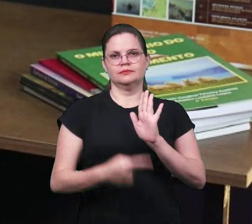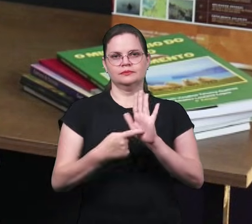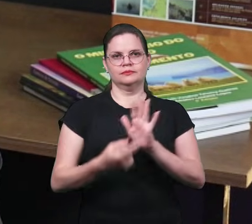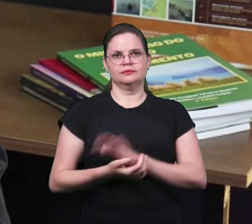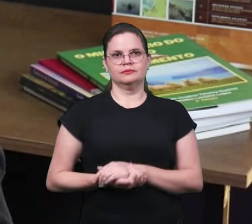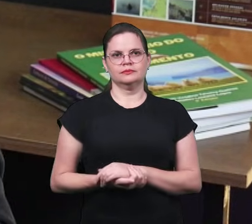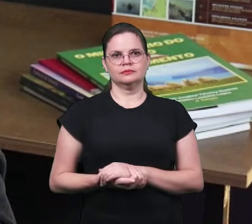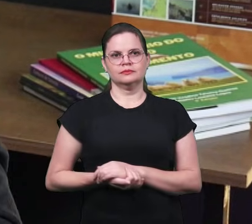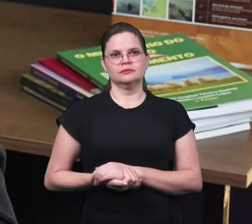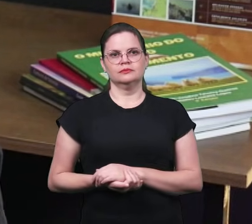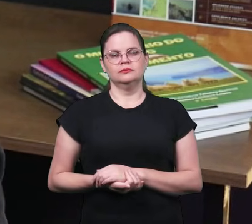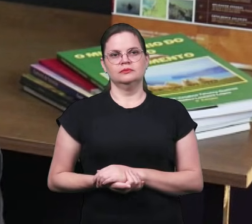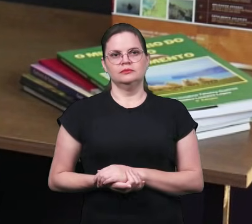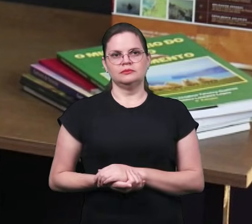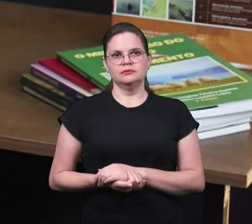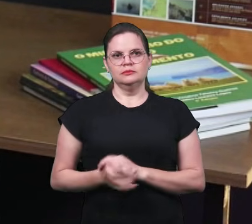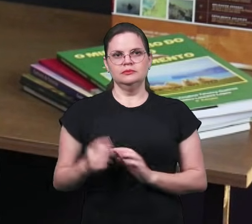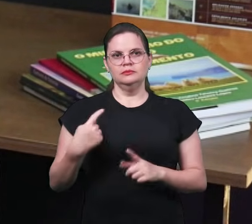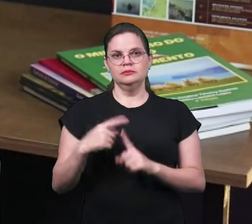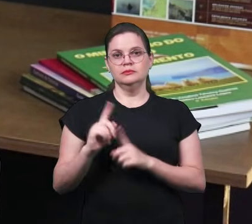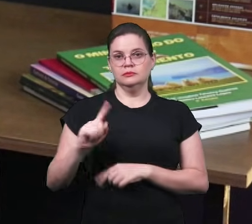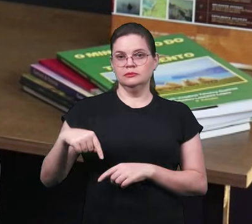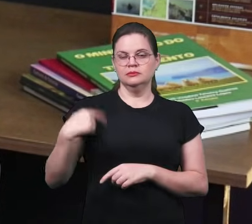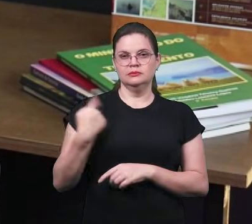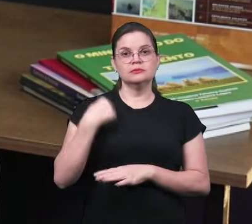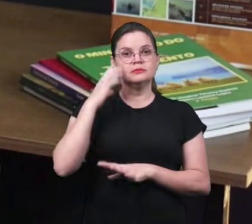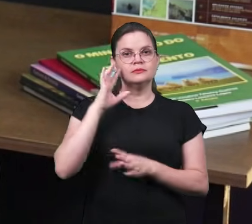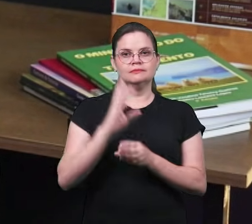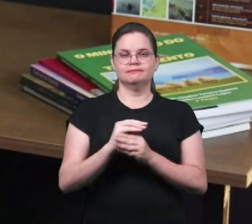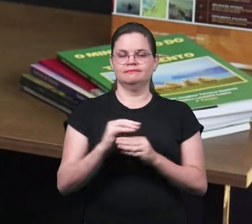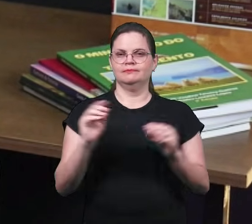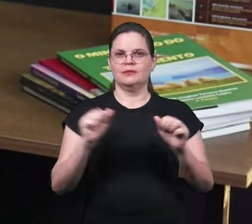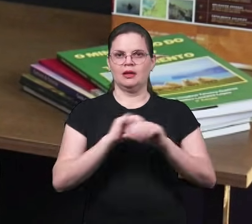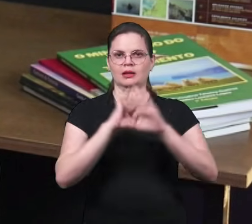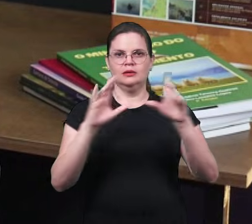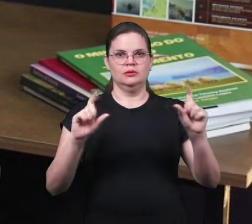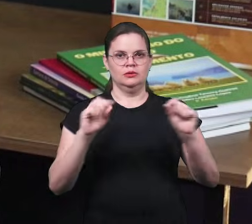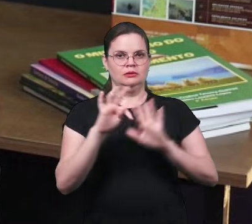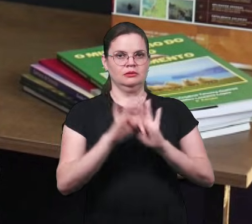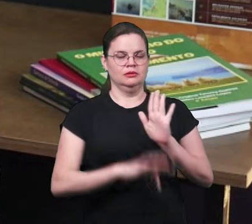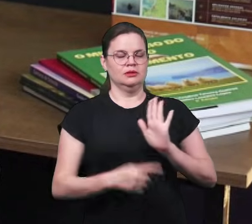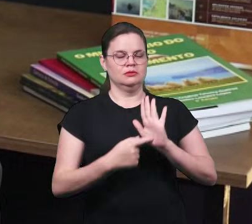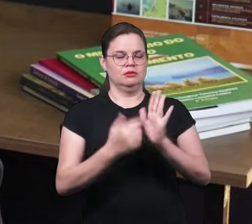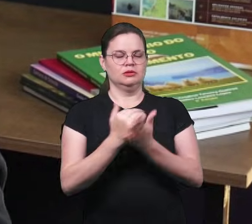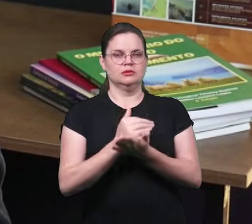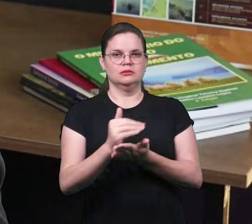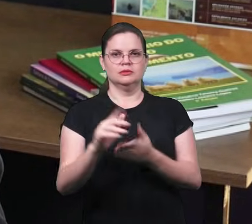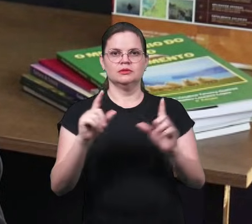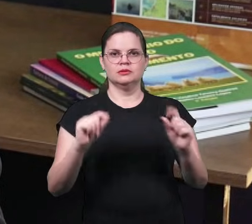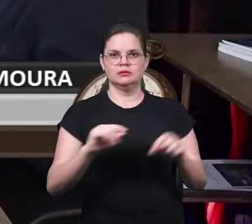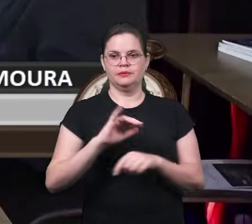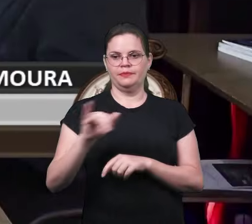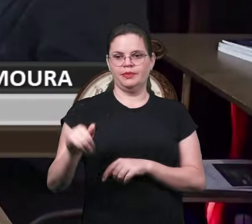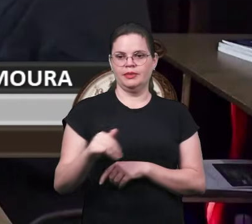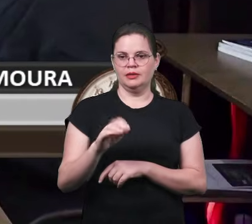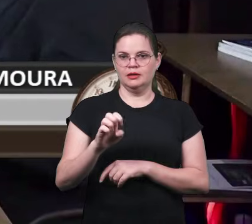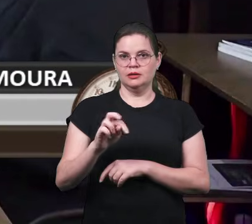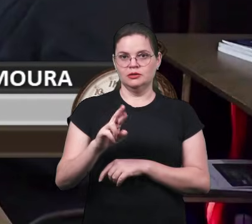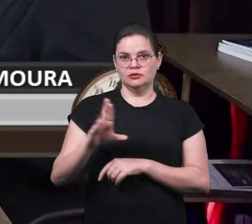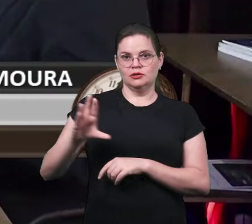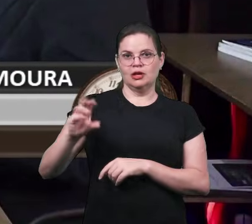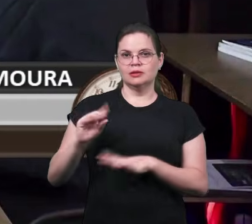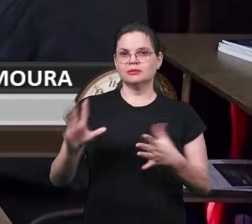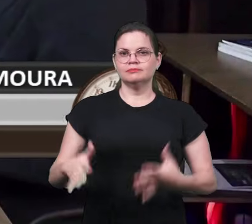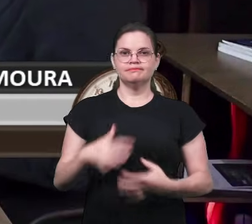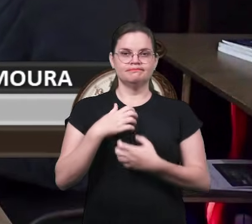texto, porque aí nós vamos entender, o texto, ele começa dizendo que Jetro se alegrou,